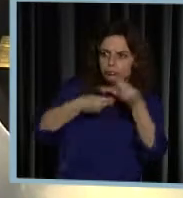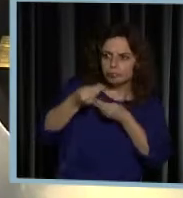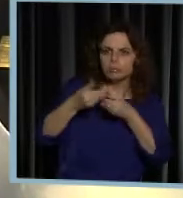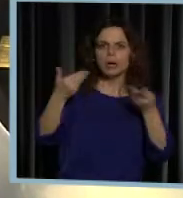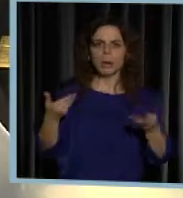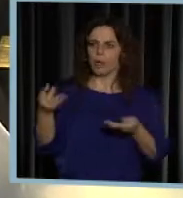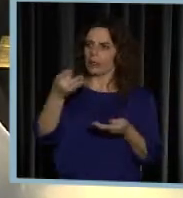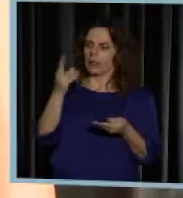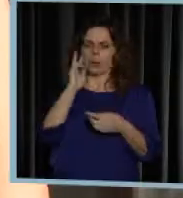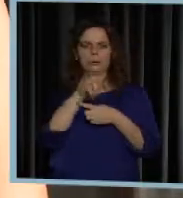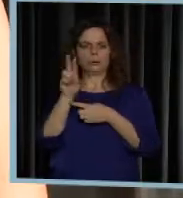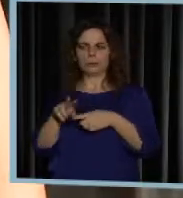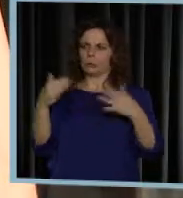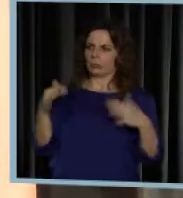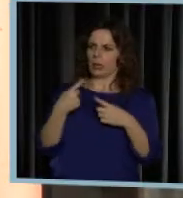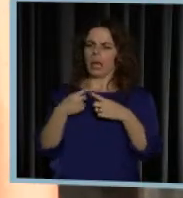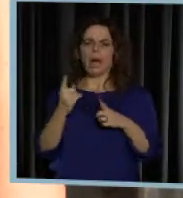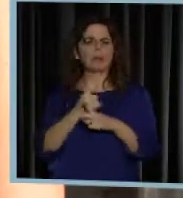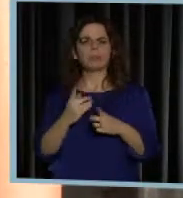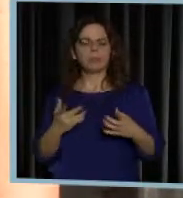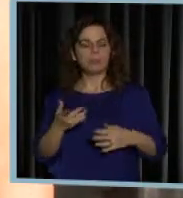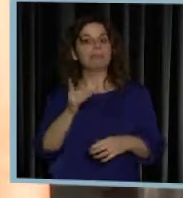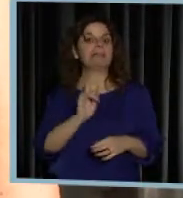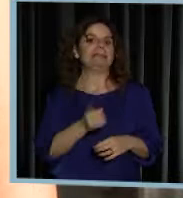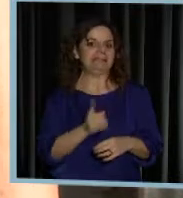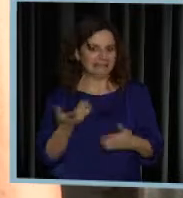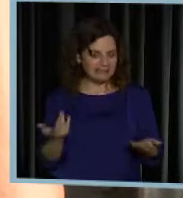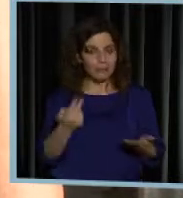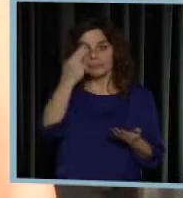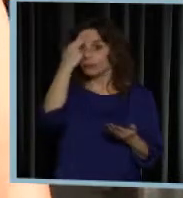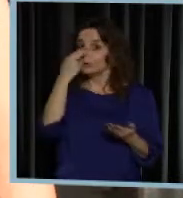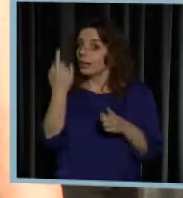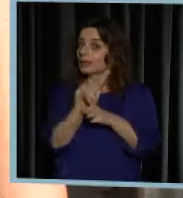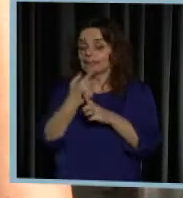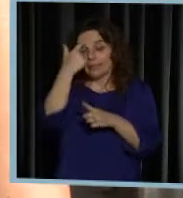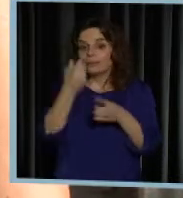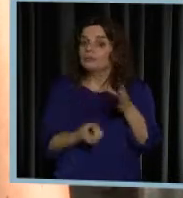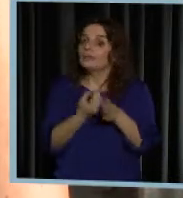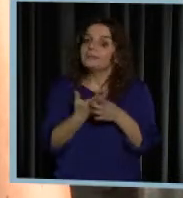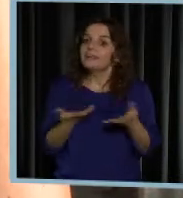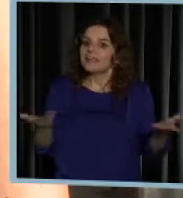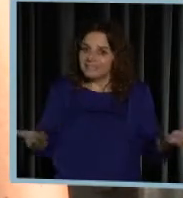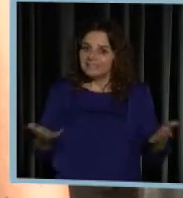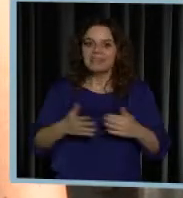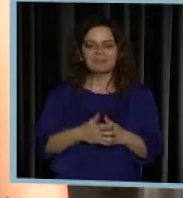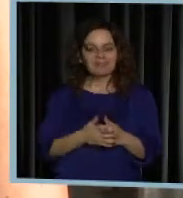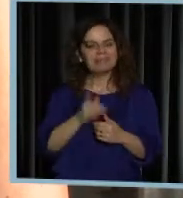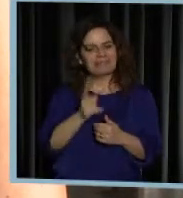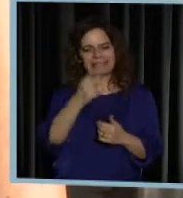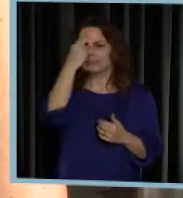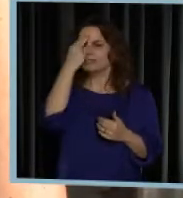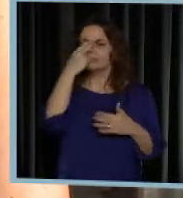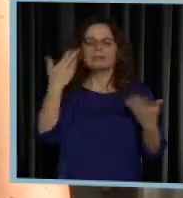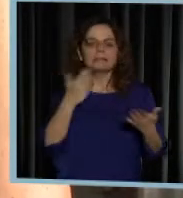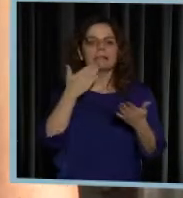Dinheiro? Que viagem! É isso mesmo, de facto, a história traz-nos estas surpresas e esta é uma